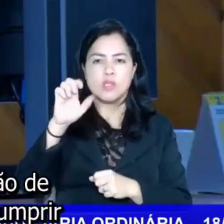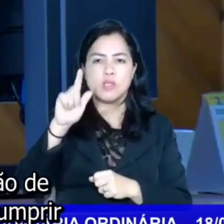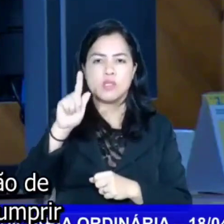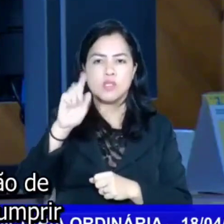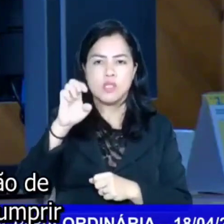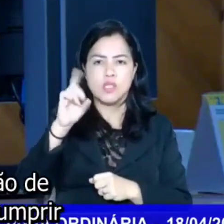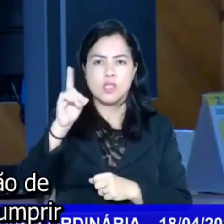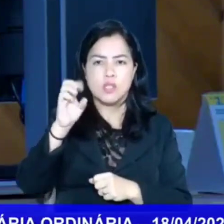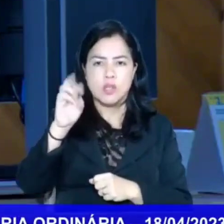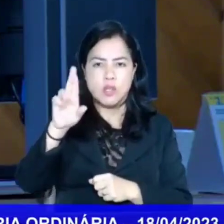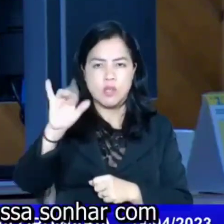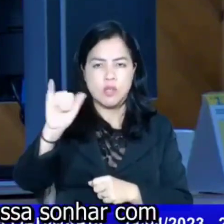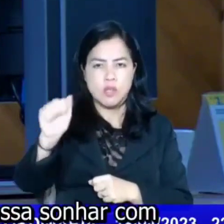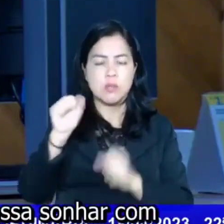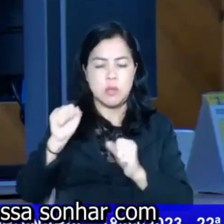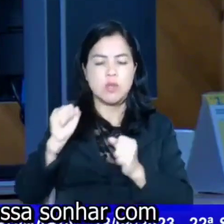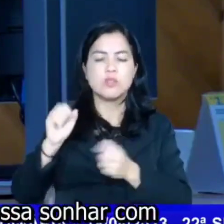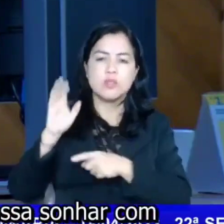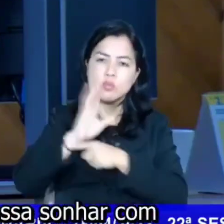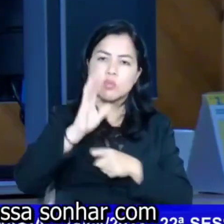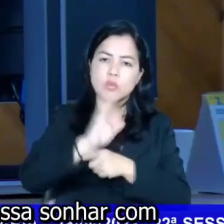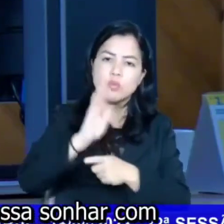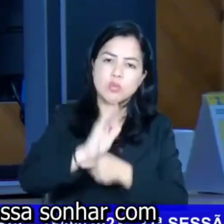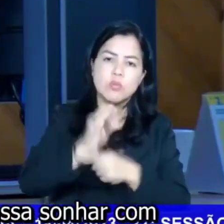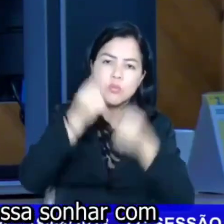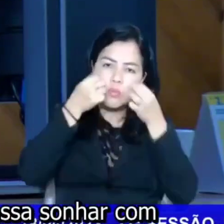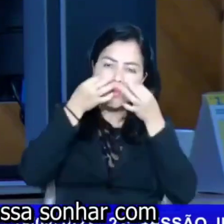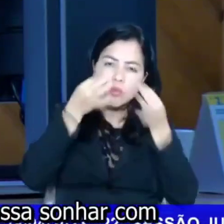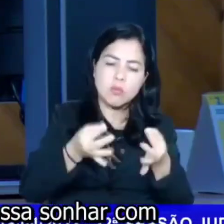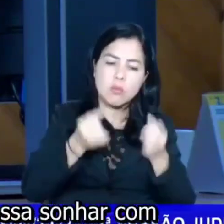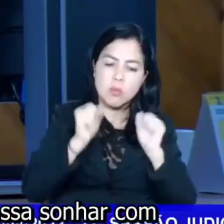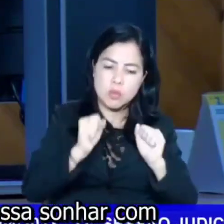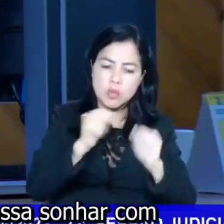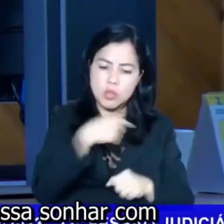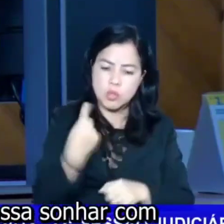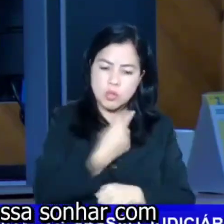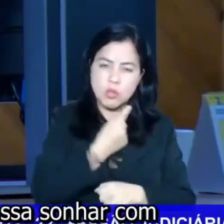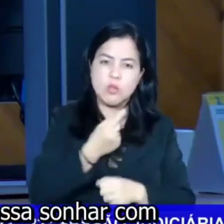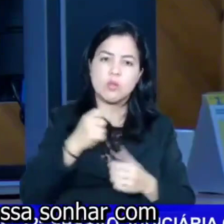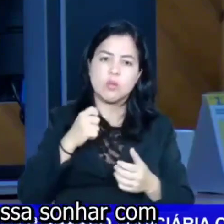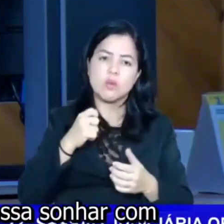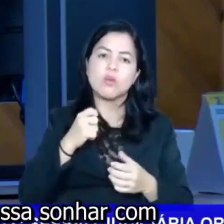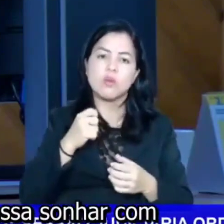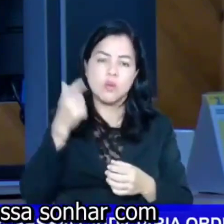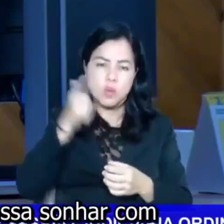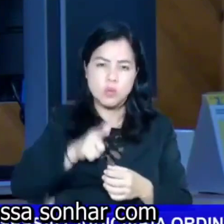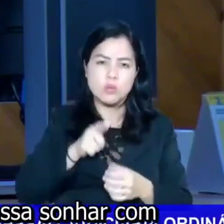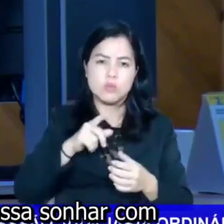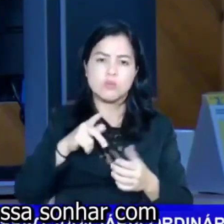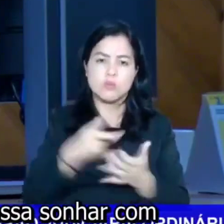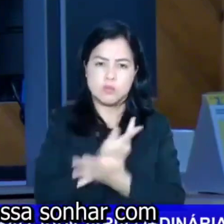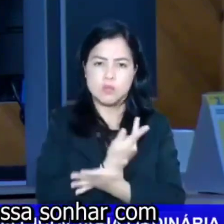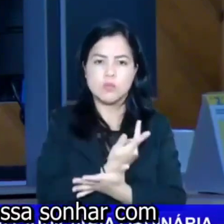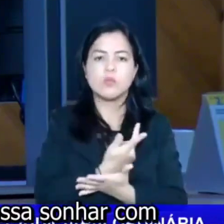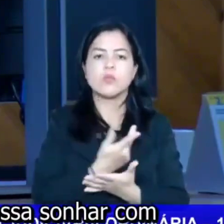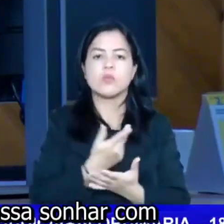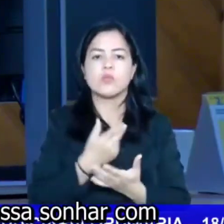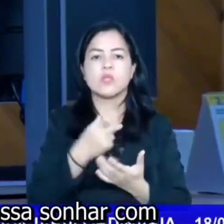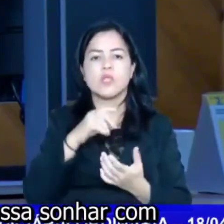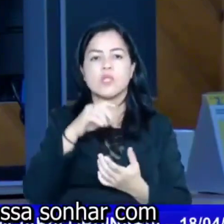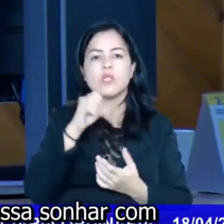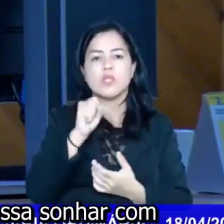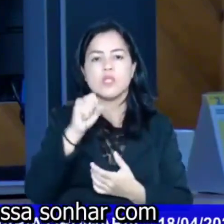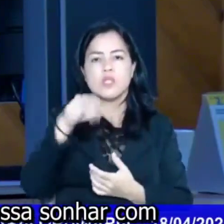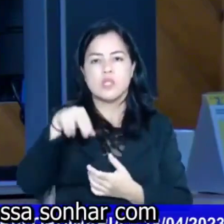possamos cumprir com a estatística devida ao CNJ para que a gente